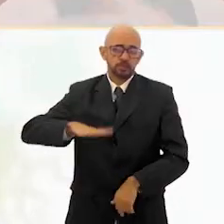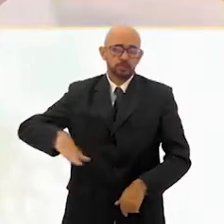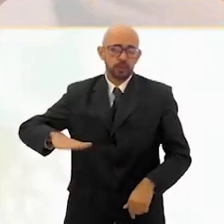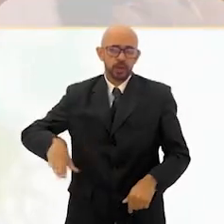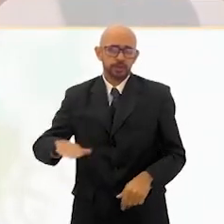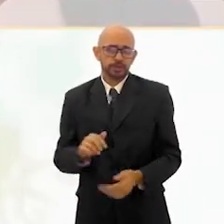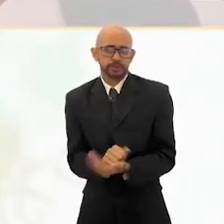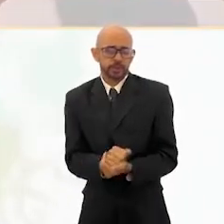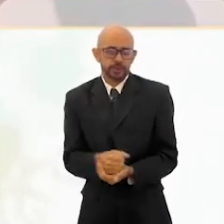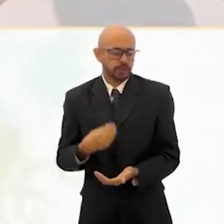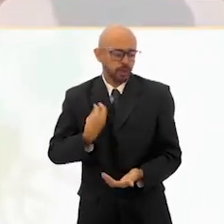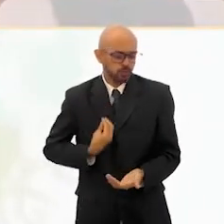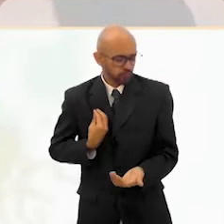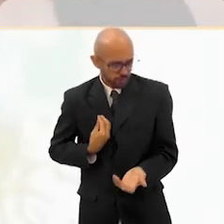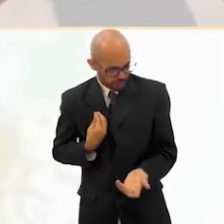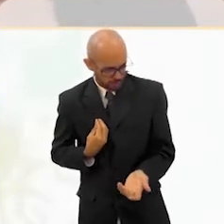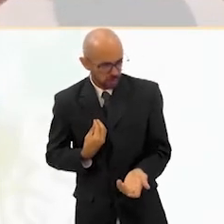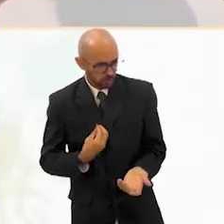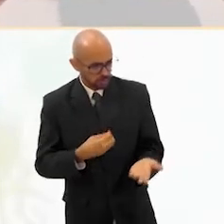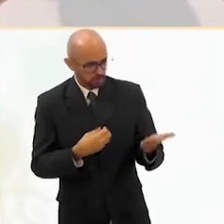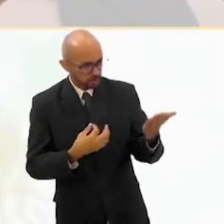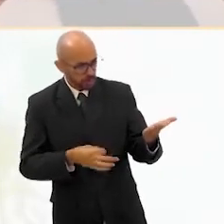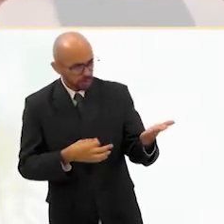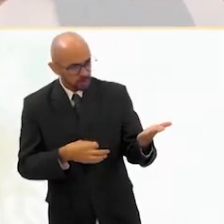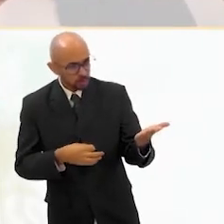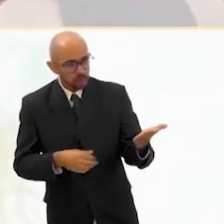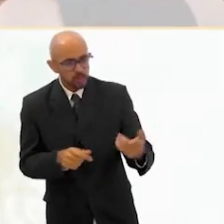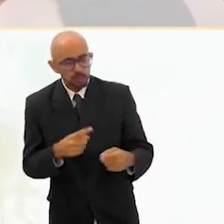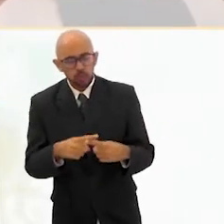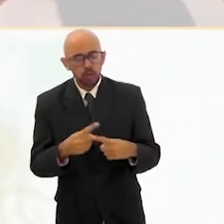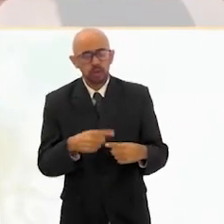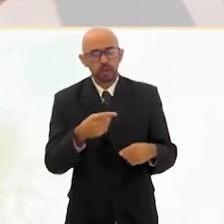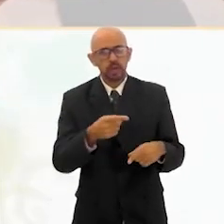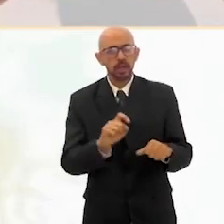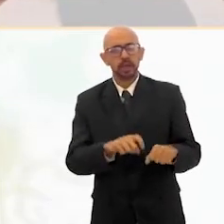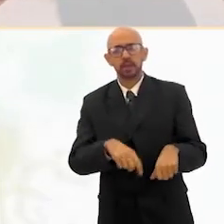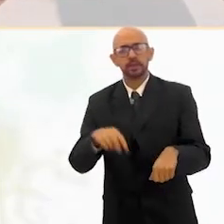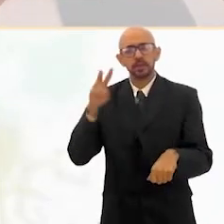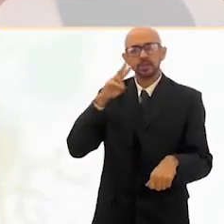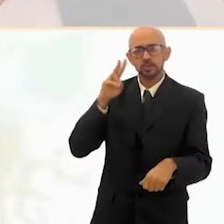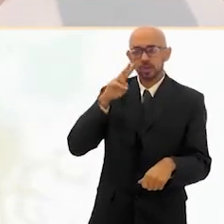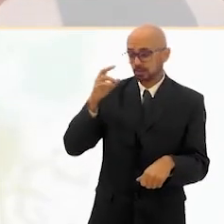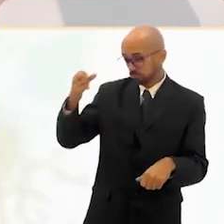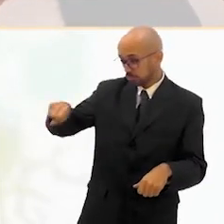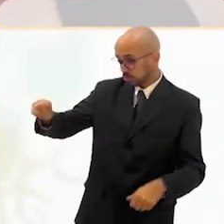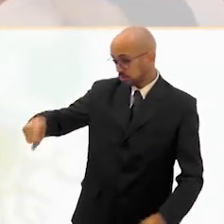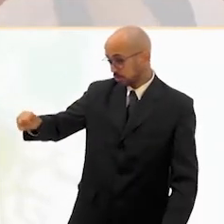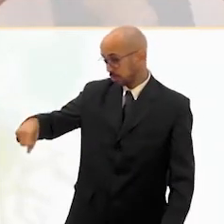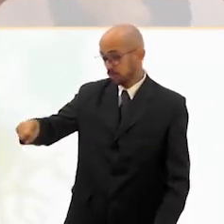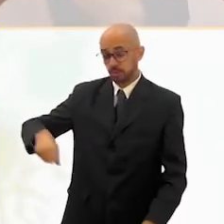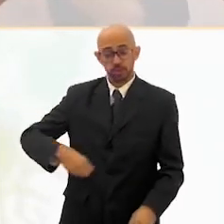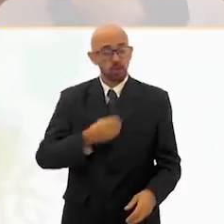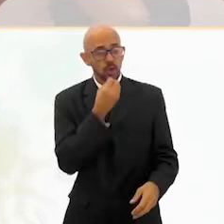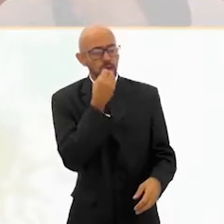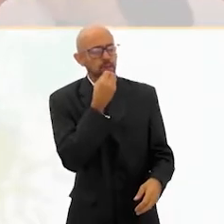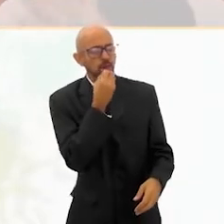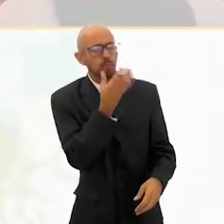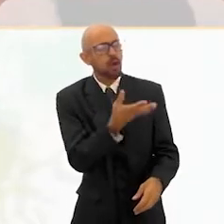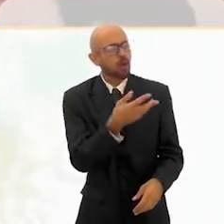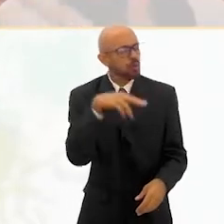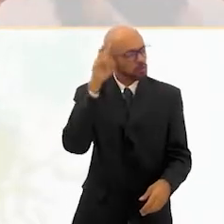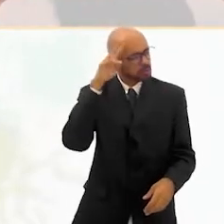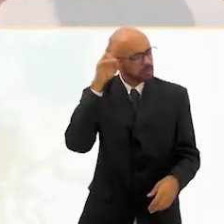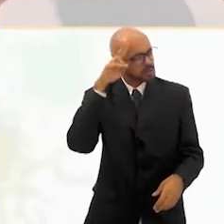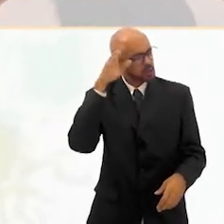infância, no Na dia a dia, vida, na acesso a vida. histórias, né? Poder Com ler certeza, e ver um outros conto de cenários ali,